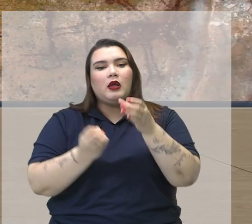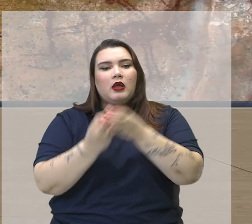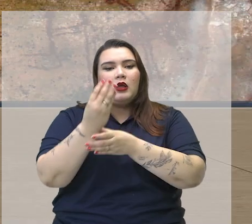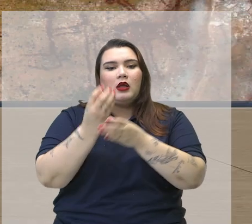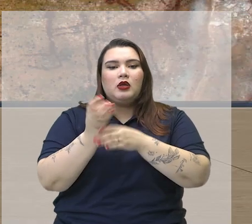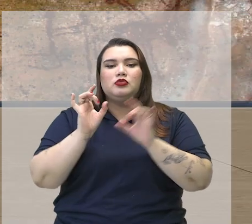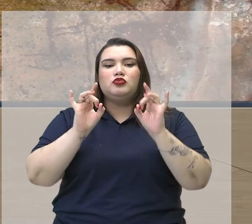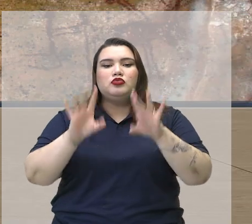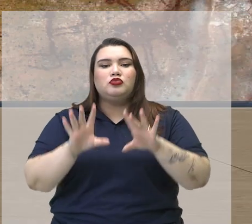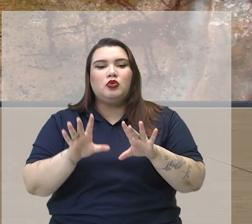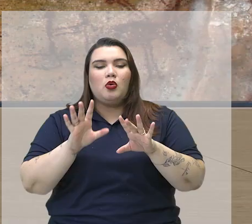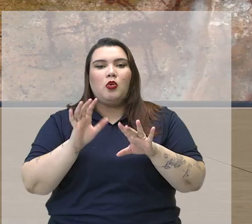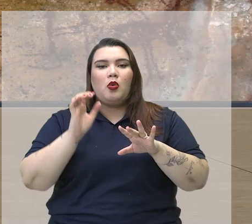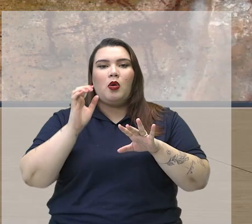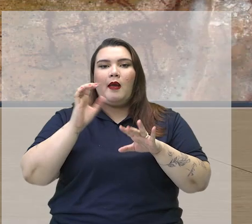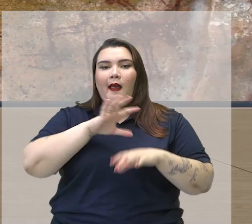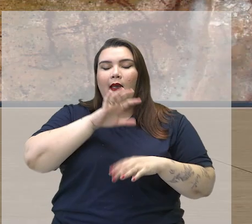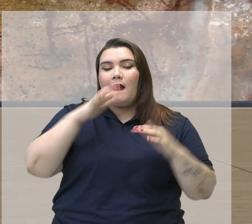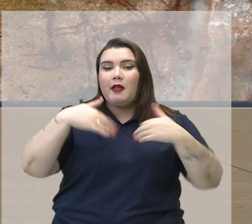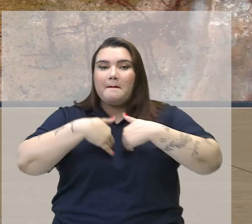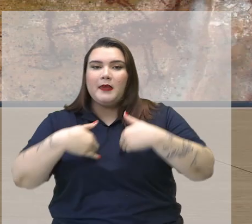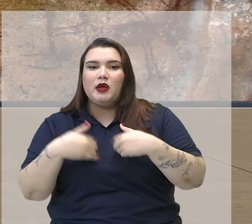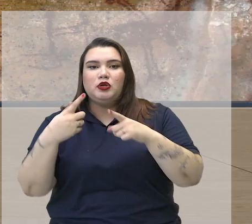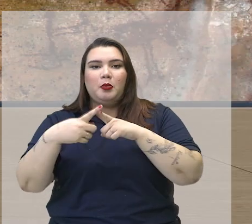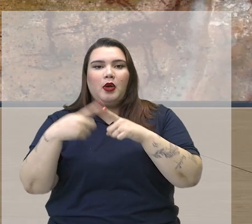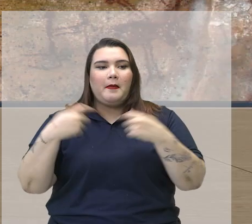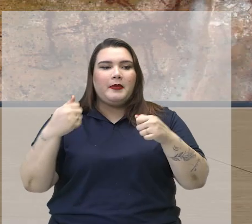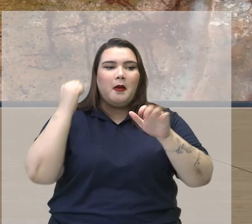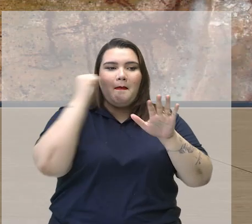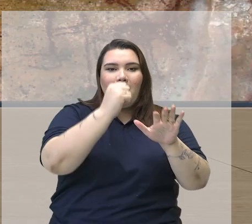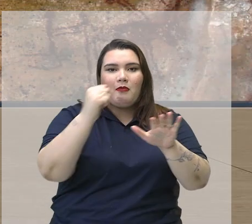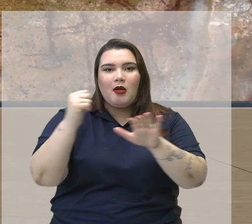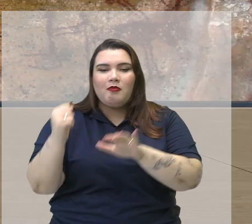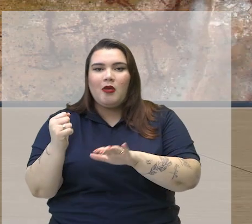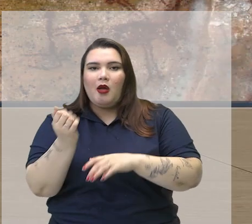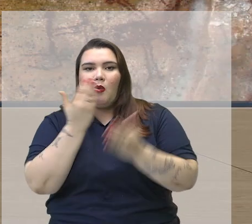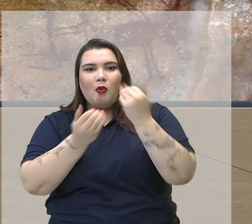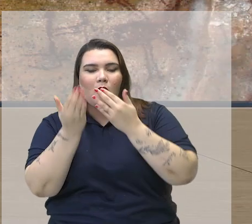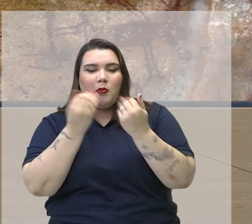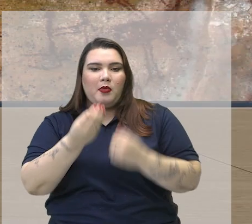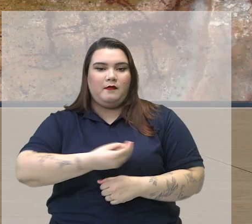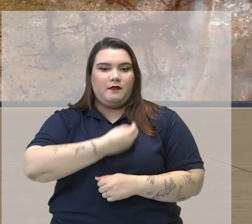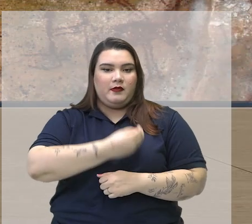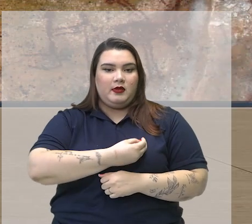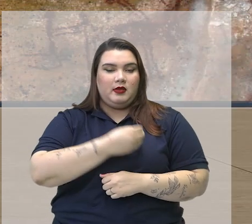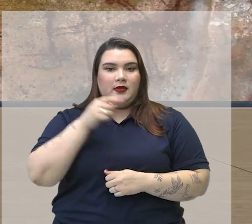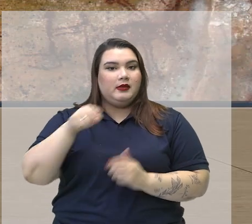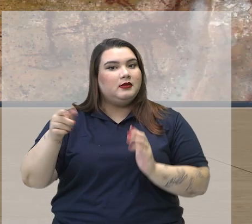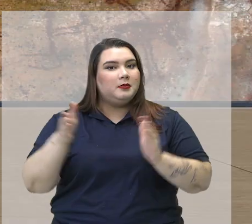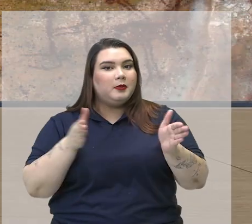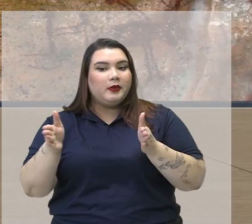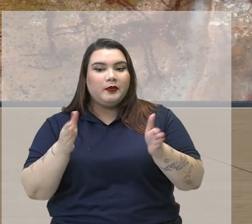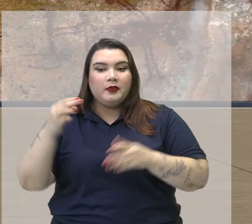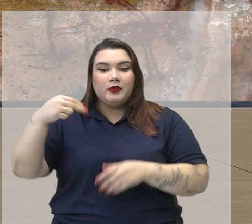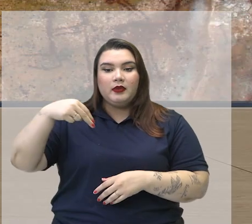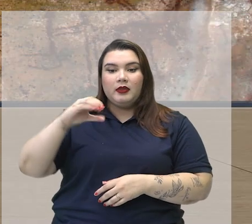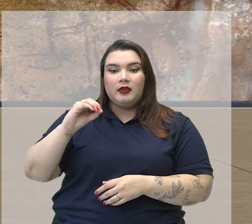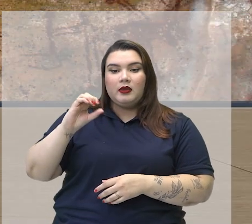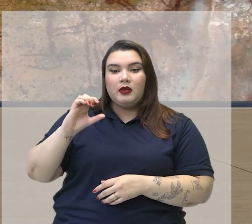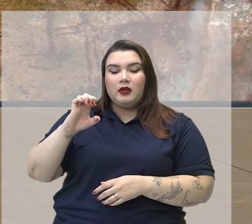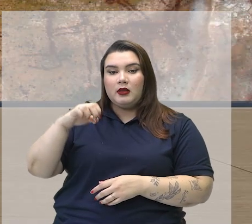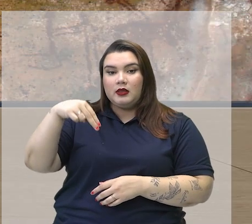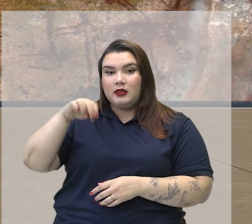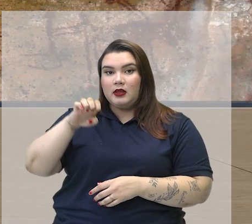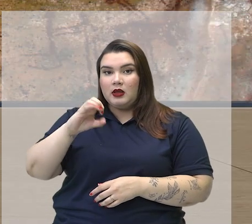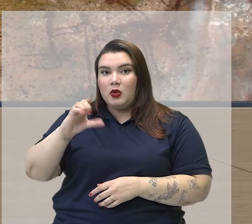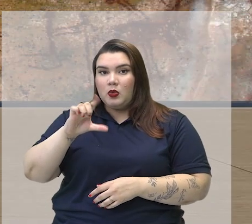eles dependiam da caça para sobreviver. E neste período do neolítico, ele já não era mais nômade,